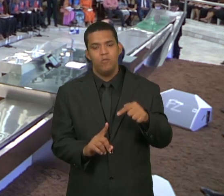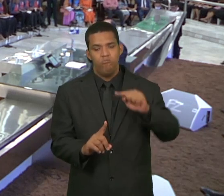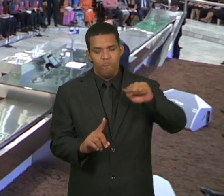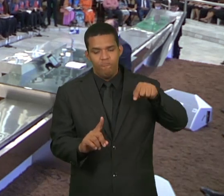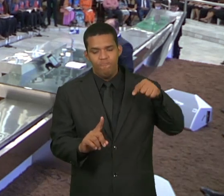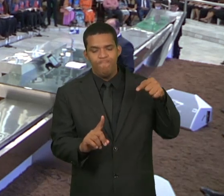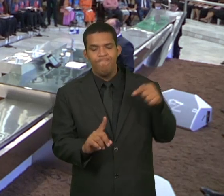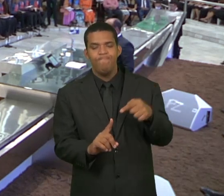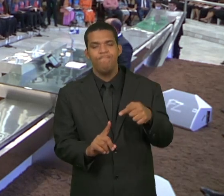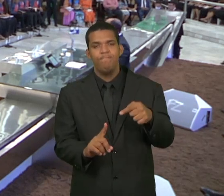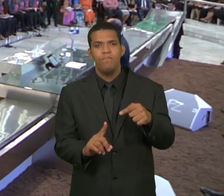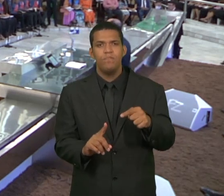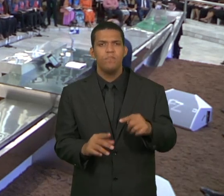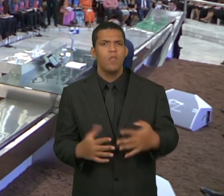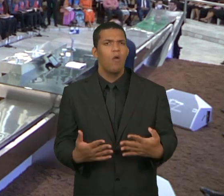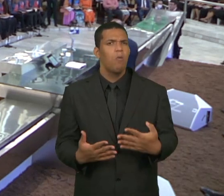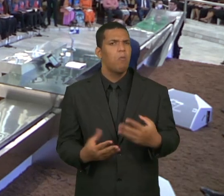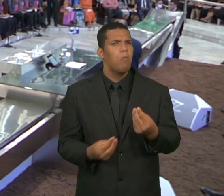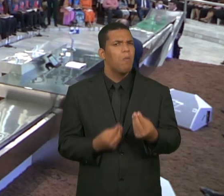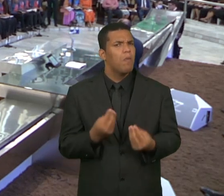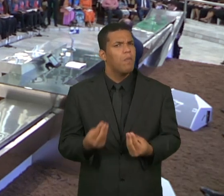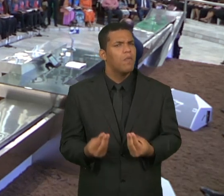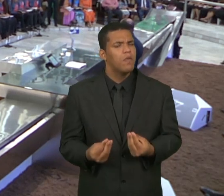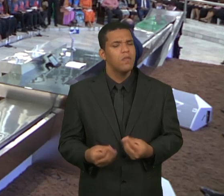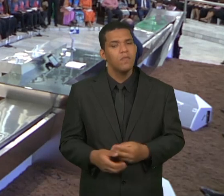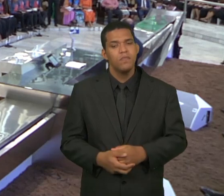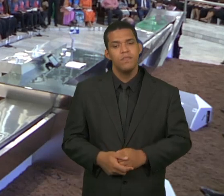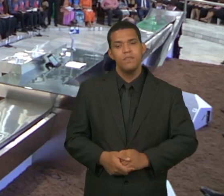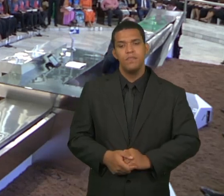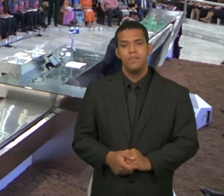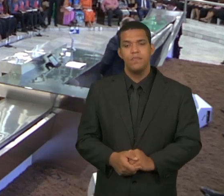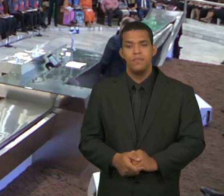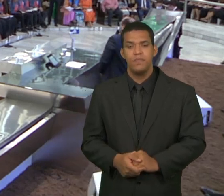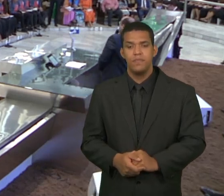propósito. Como é que é?